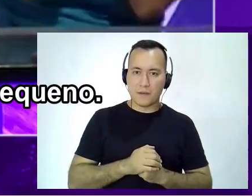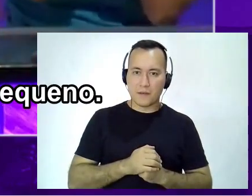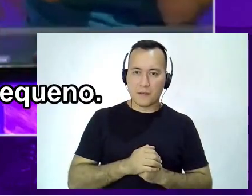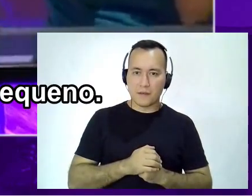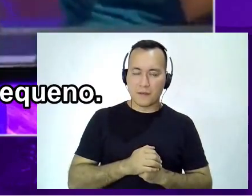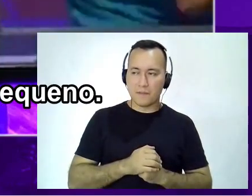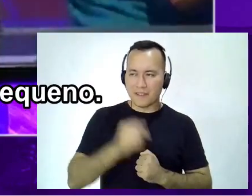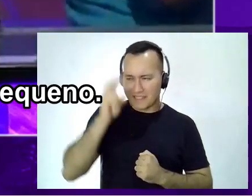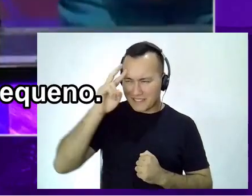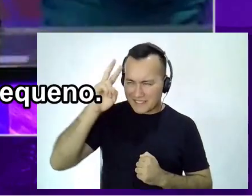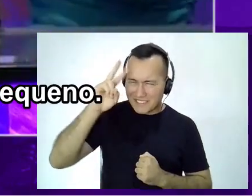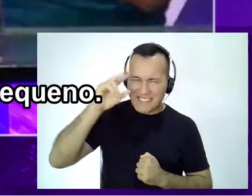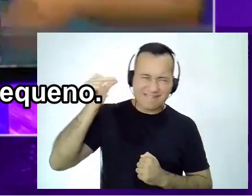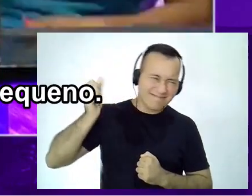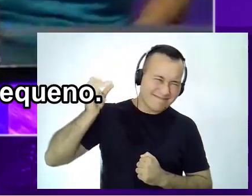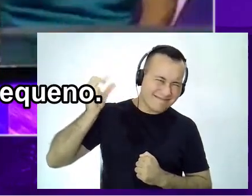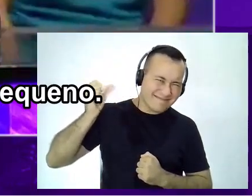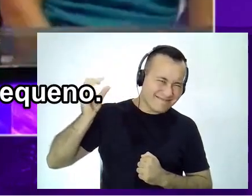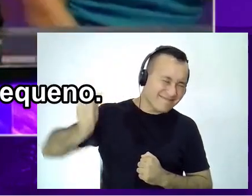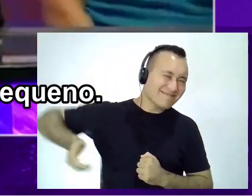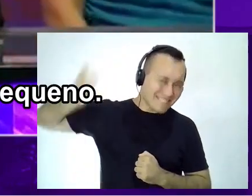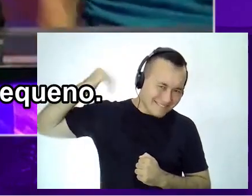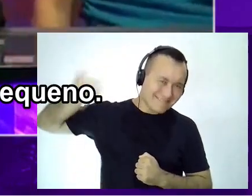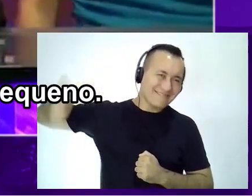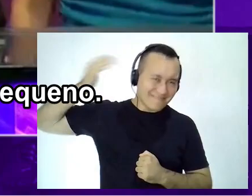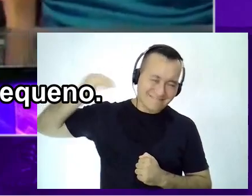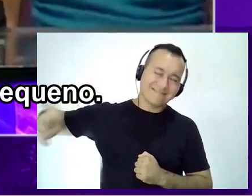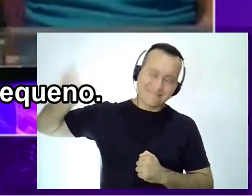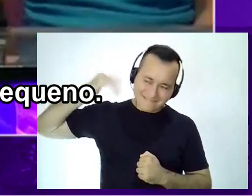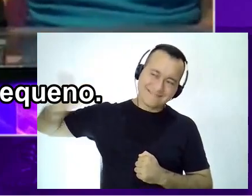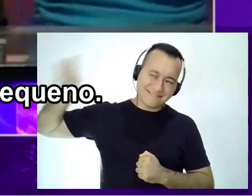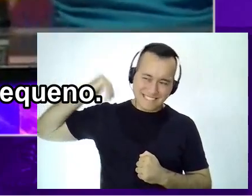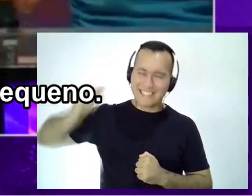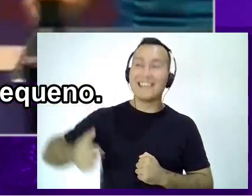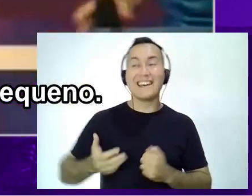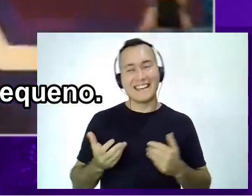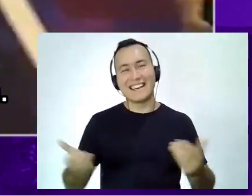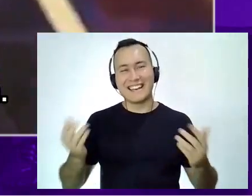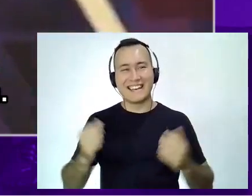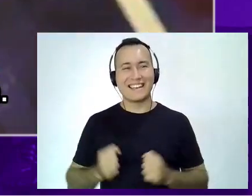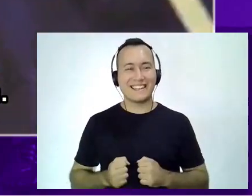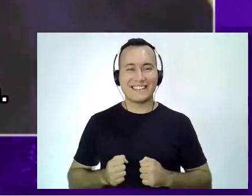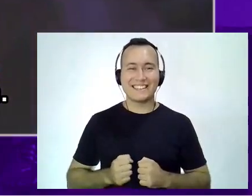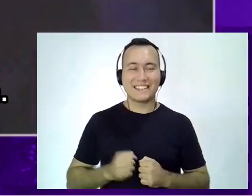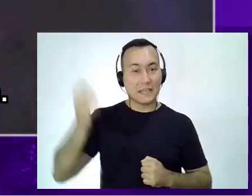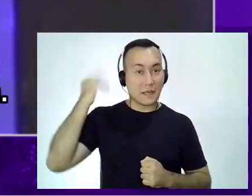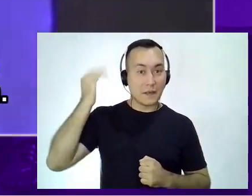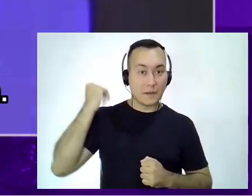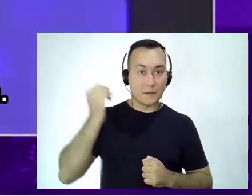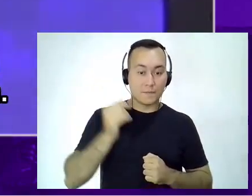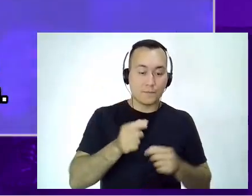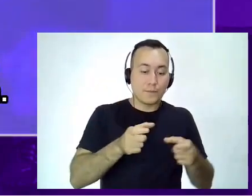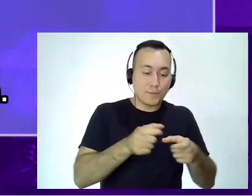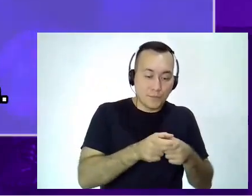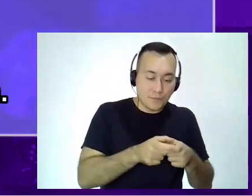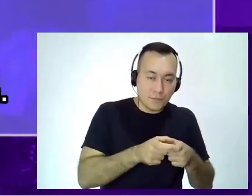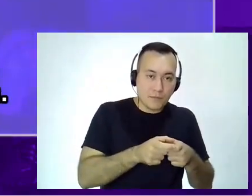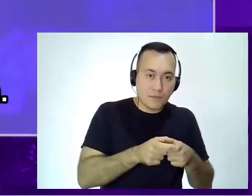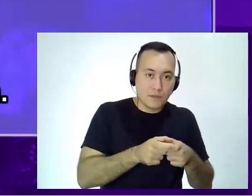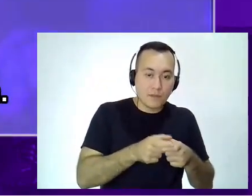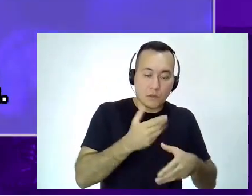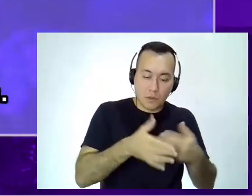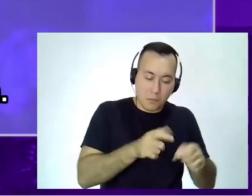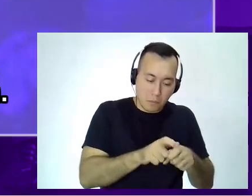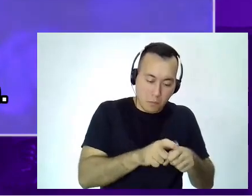Lá atrás, lá atrás. Então, tudo que é grande começa pequeno. O TDC, primeira vez que eu